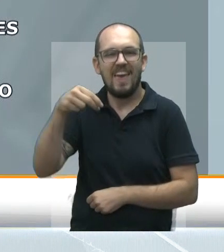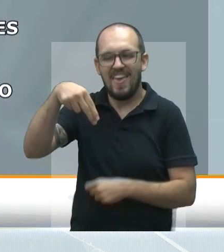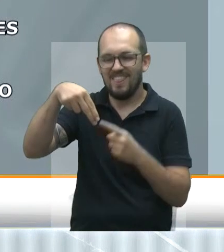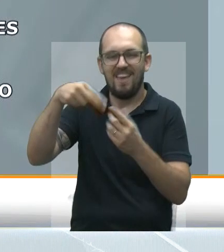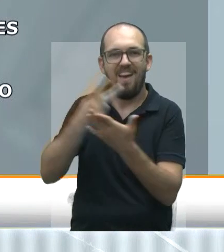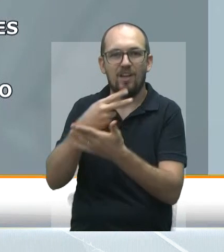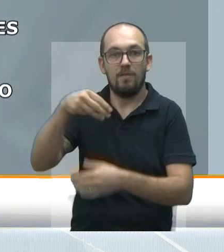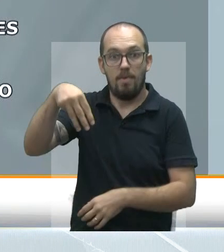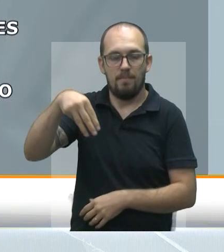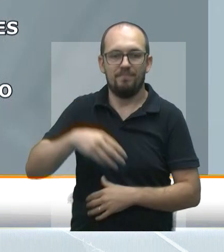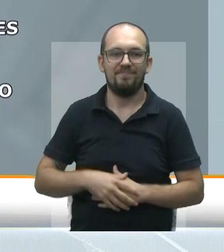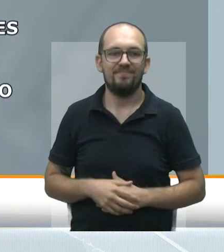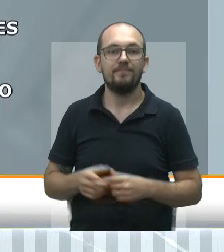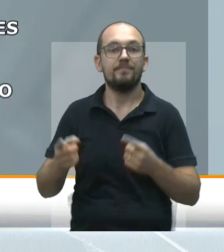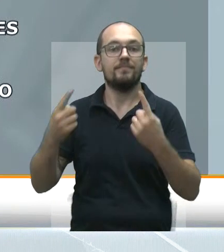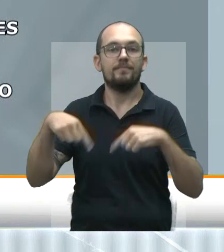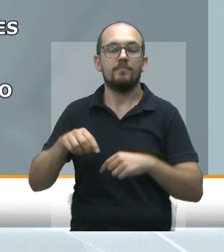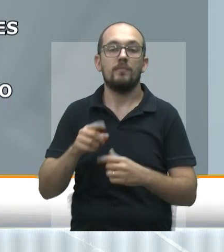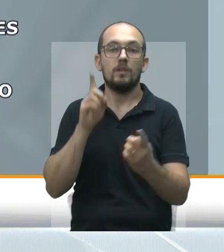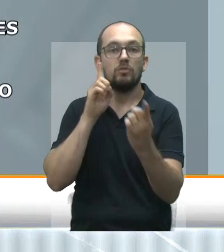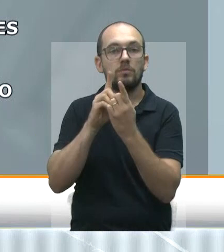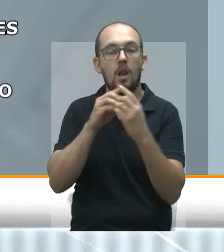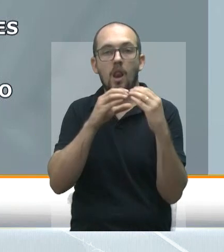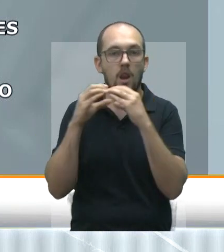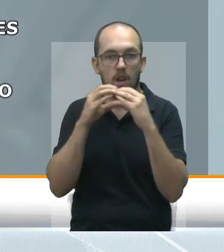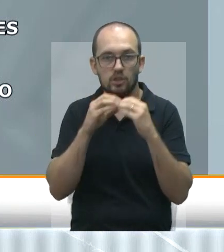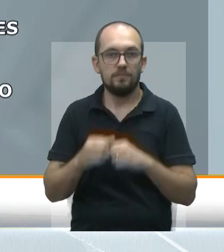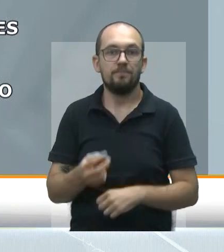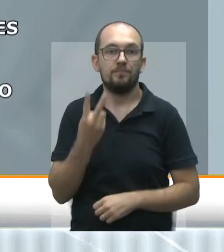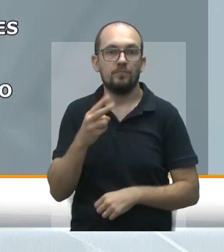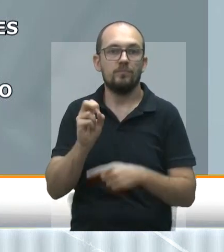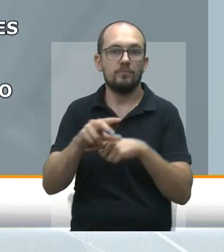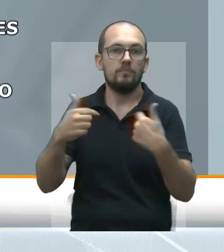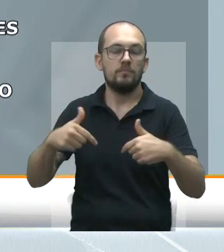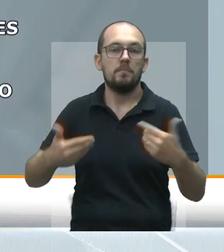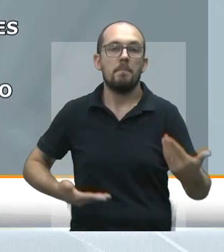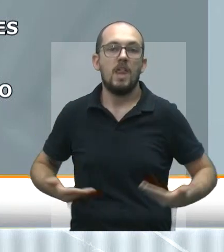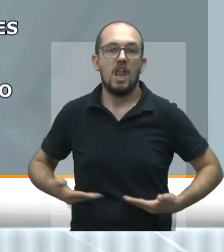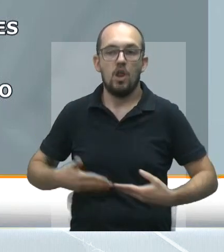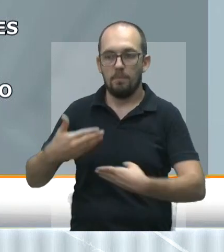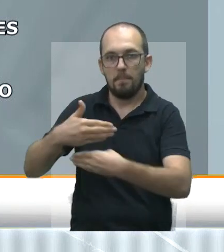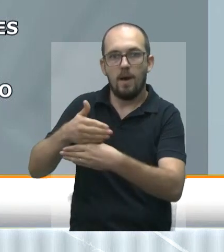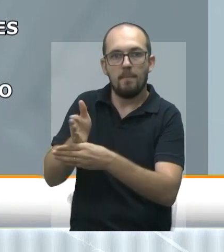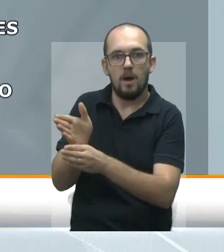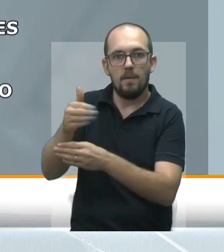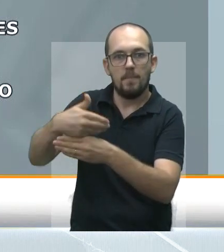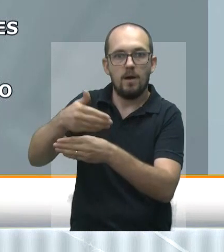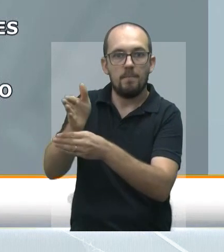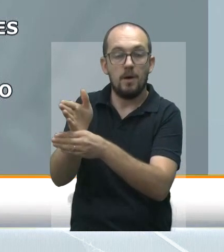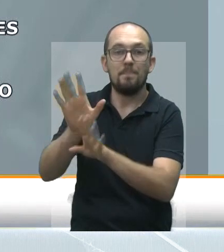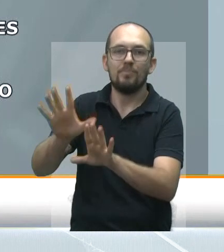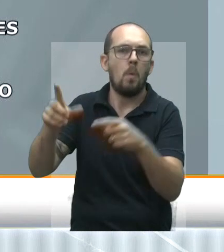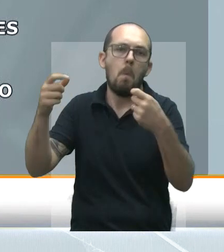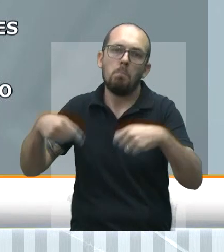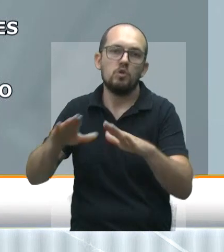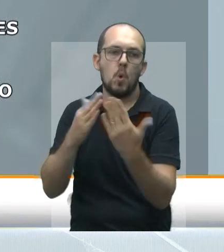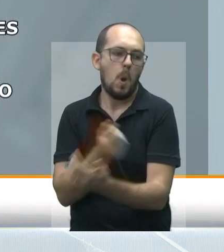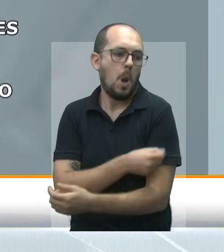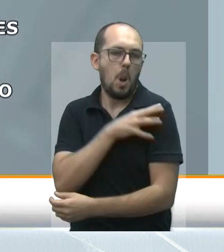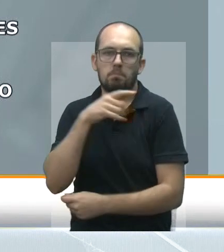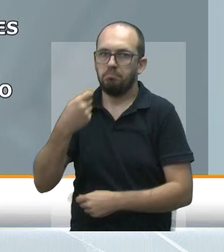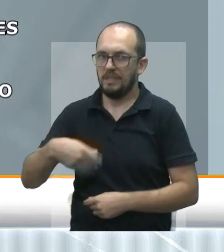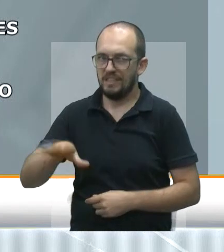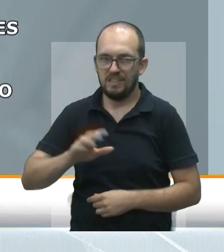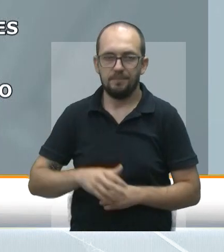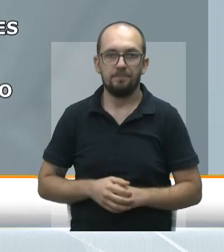escolaridade, 2 vagas para atendente de lanchonete, 2 vagas para servente de pedreiro, nesse caso não há exigência de escolaridade, 2